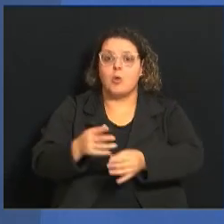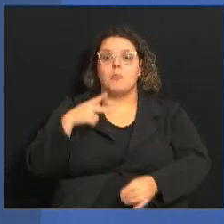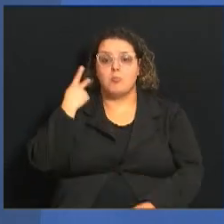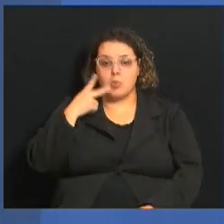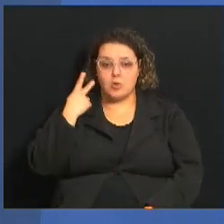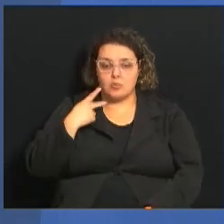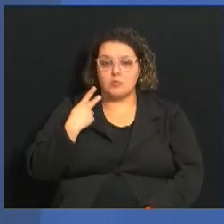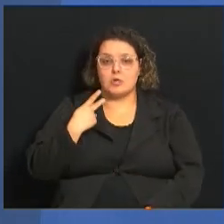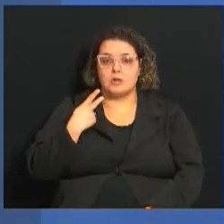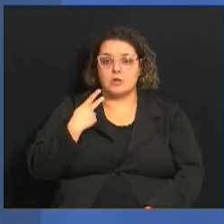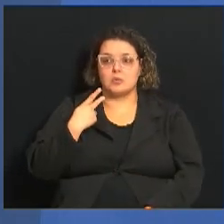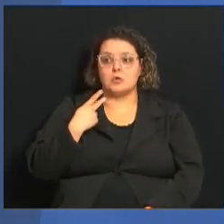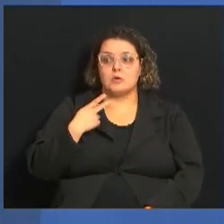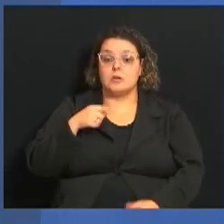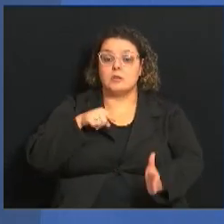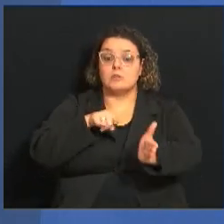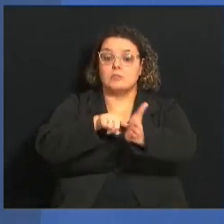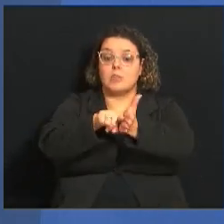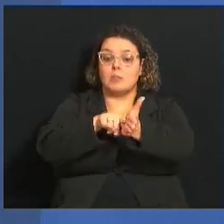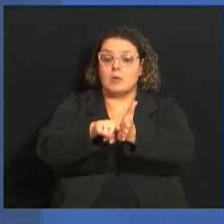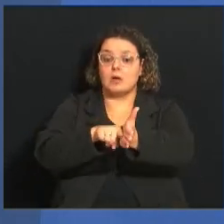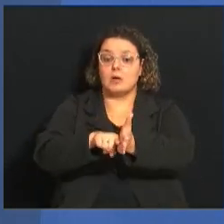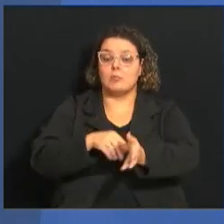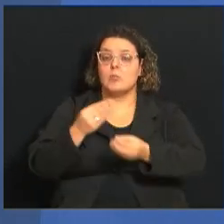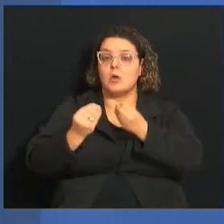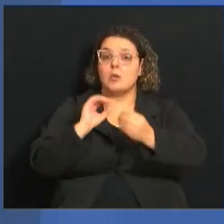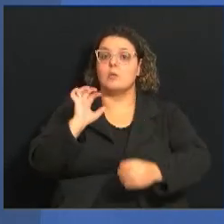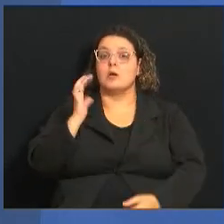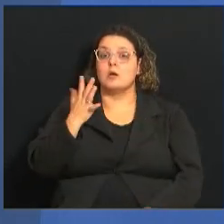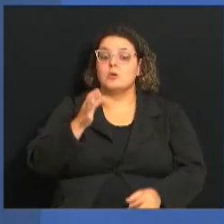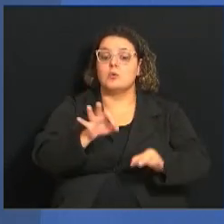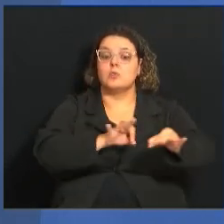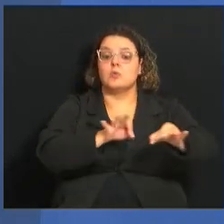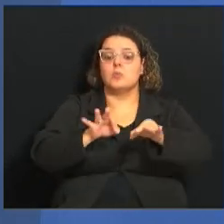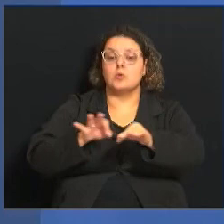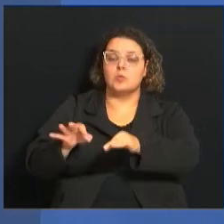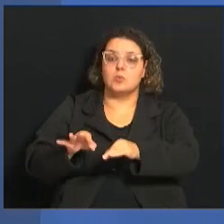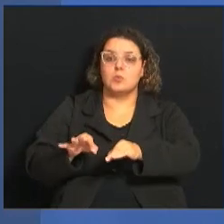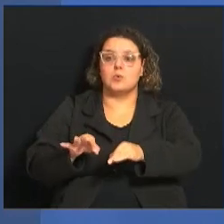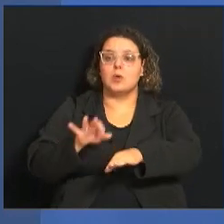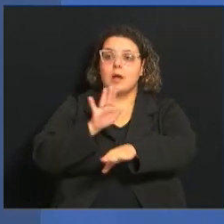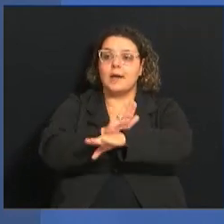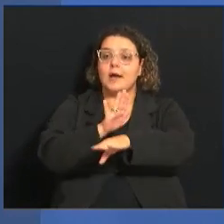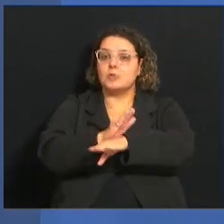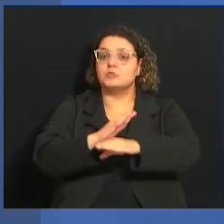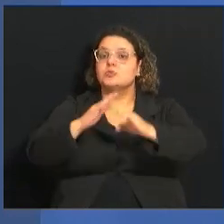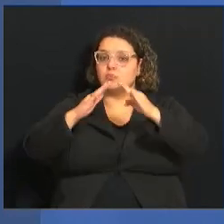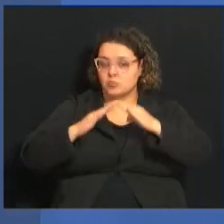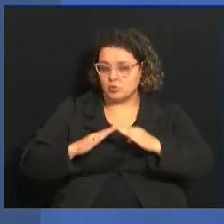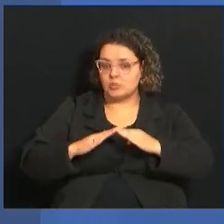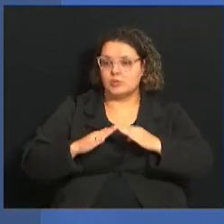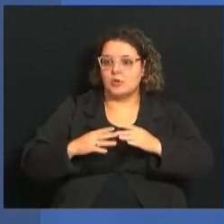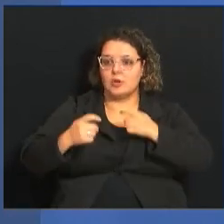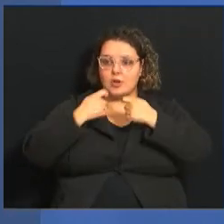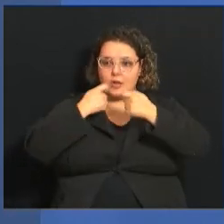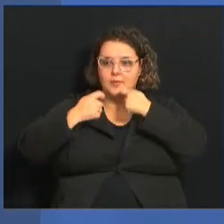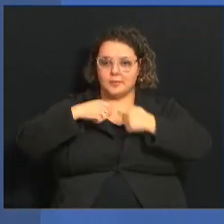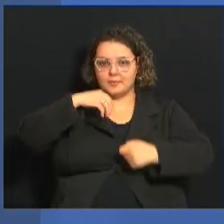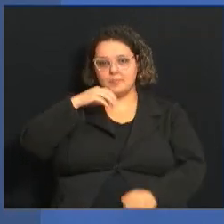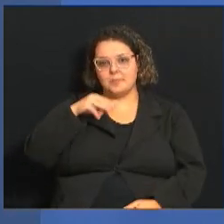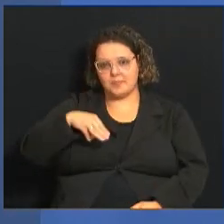que questiona justamente como funciona o programa Auxílio Moradia. A reportagem é de Mariana